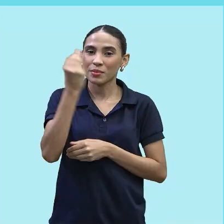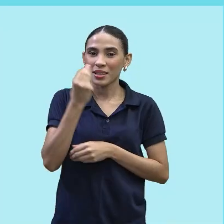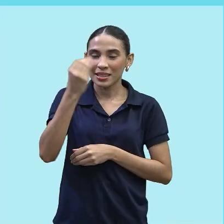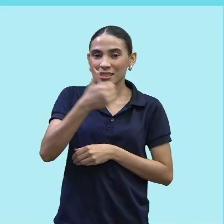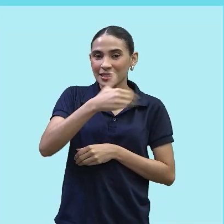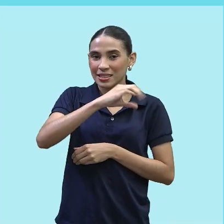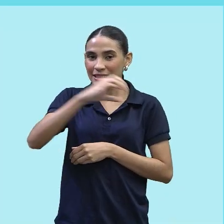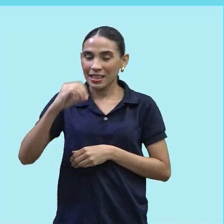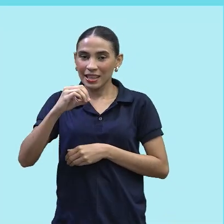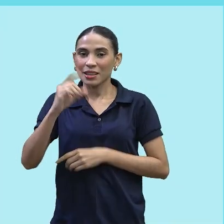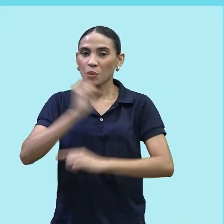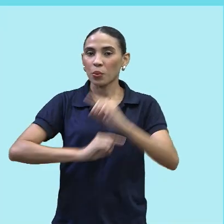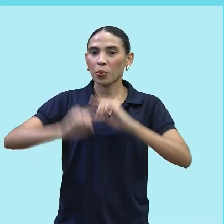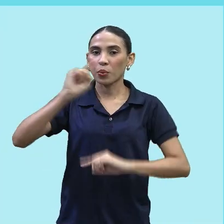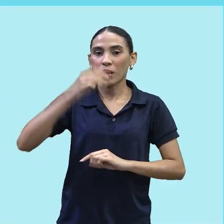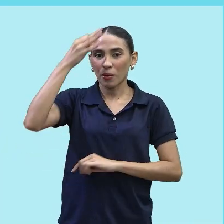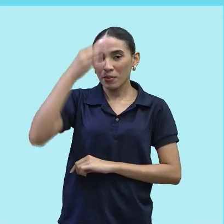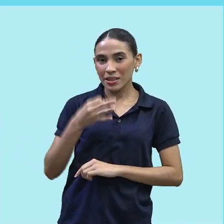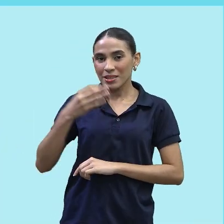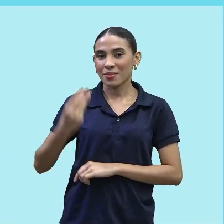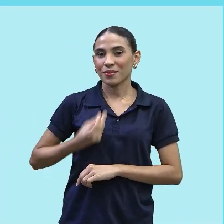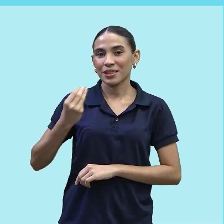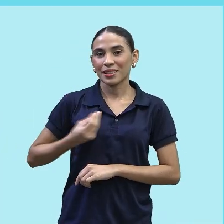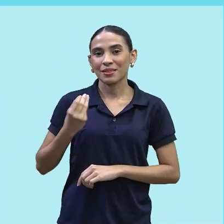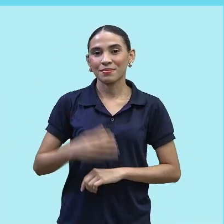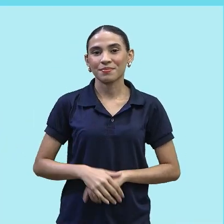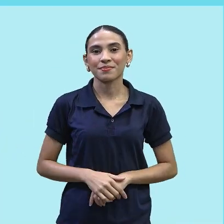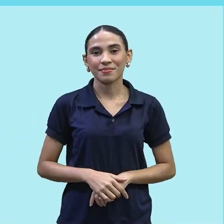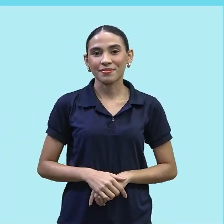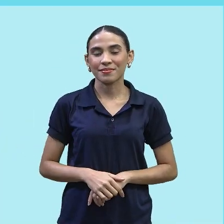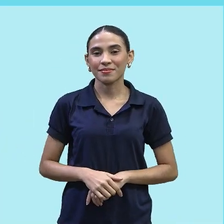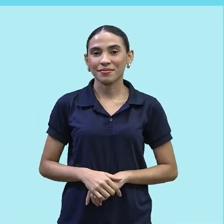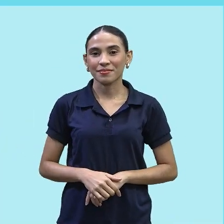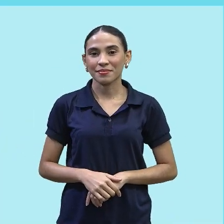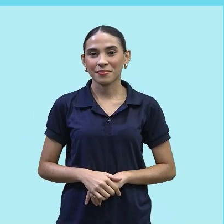anos rumo à compreensão da vida.